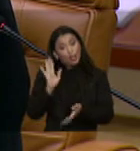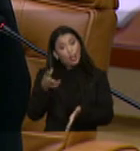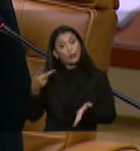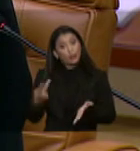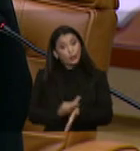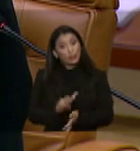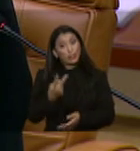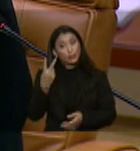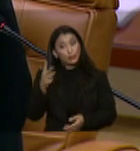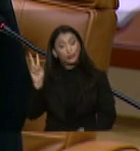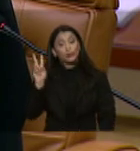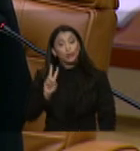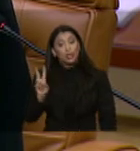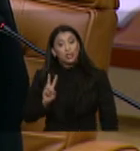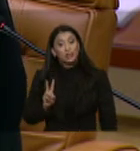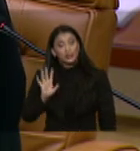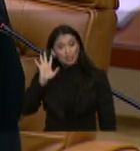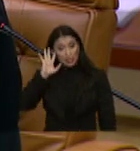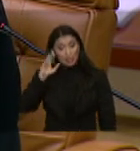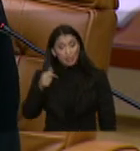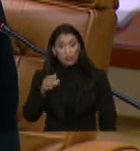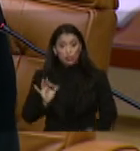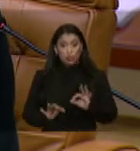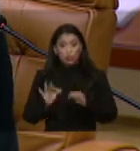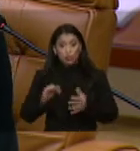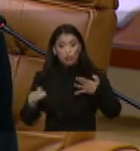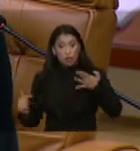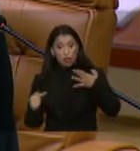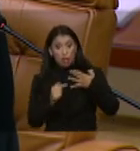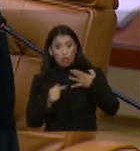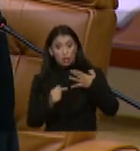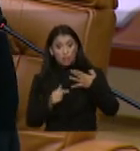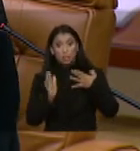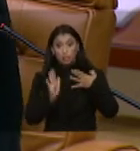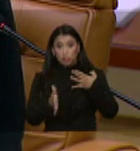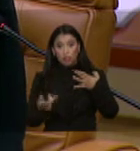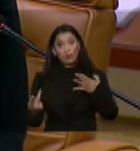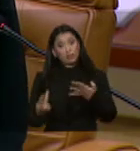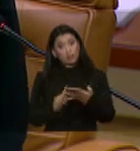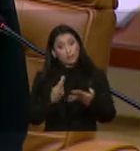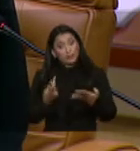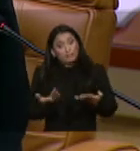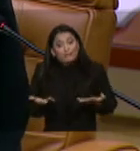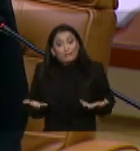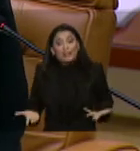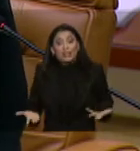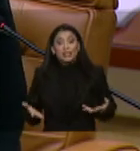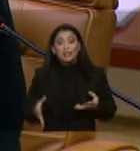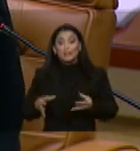ocorreu isso no WhatsApp com decisões judiciais e primeira instância inclusive é você acaba é prejudicando